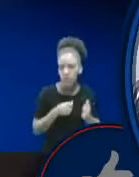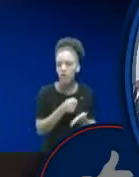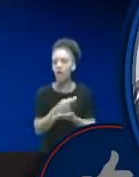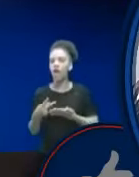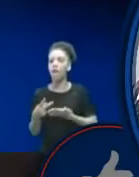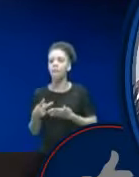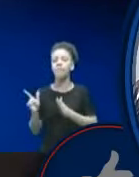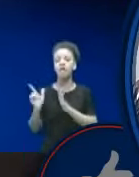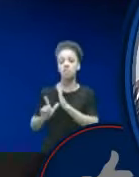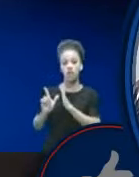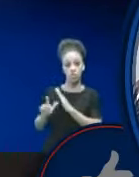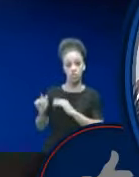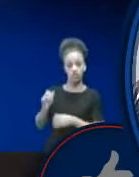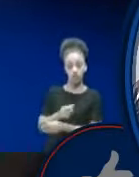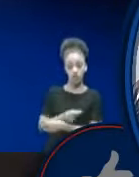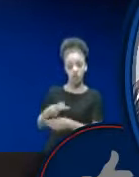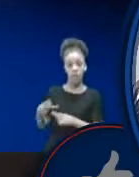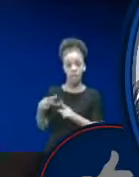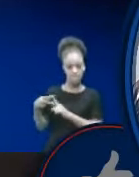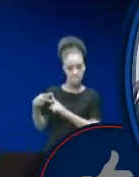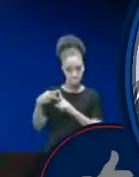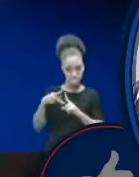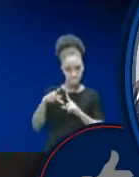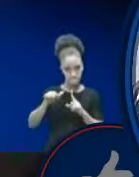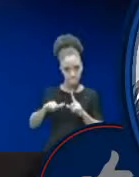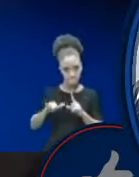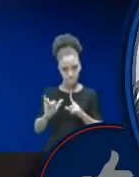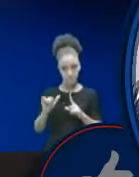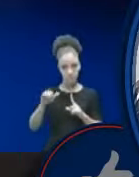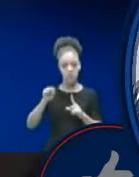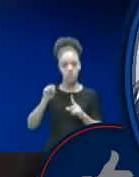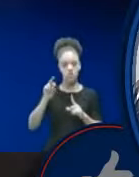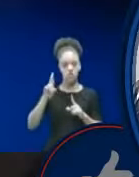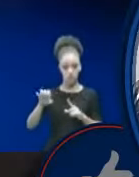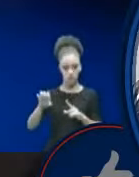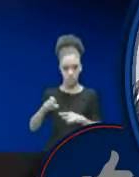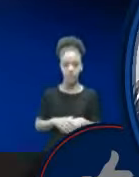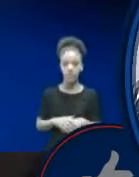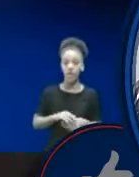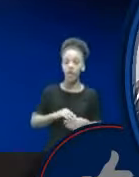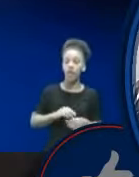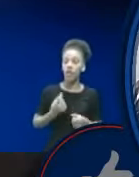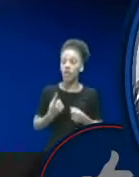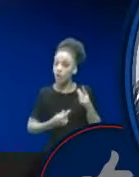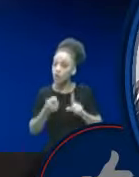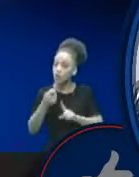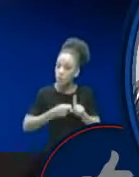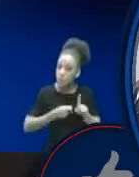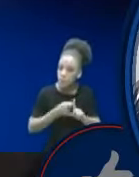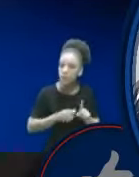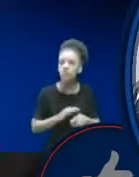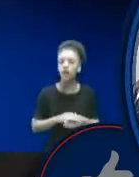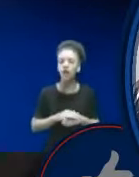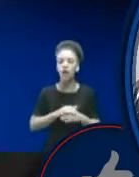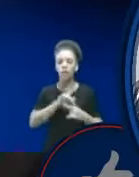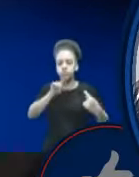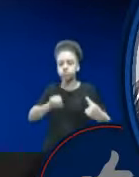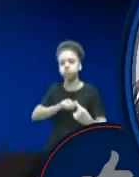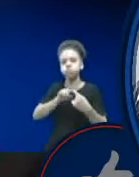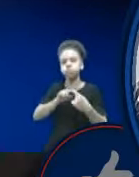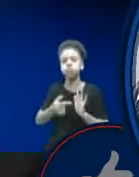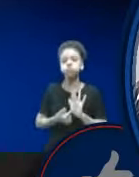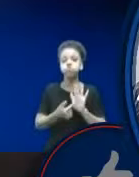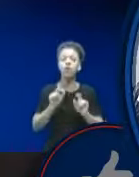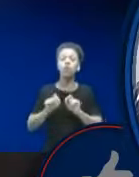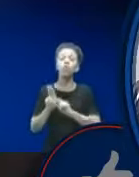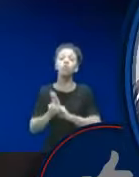nas lojas de aplicativo. Em alguns meses, alcançamos as melhores notas, o que mostra que os usuários